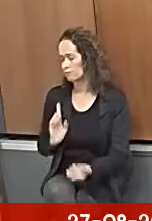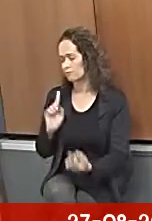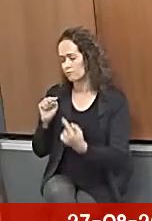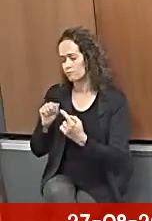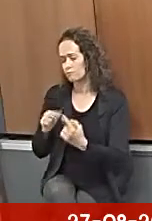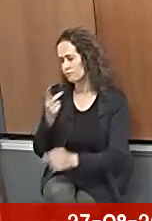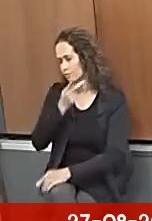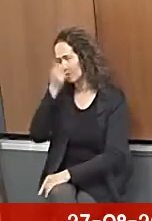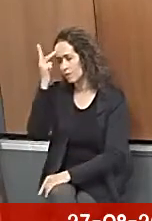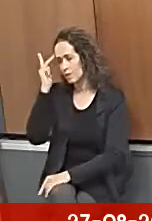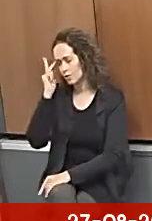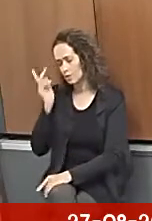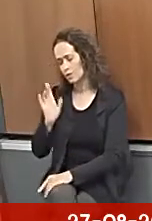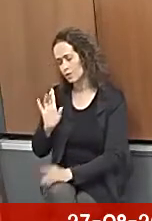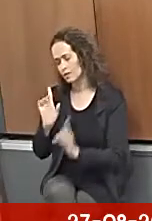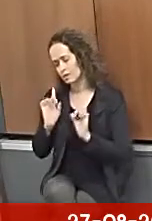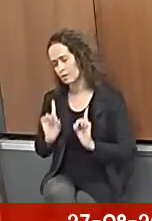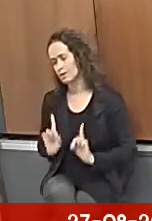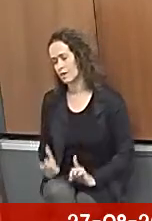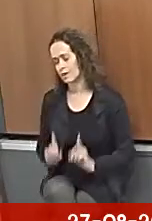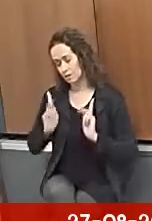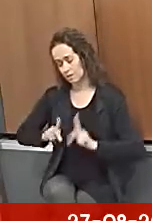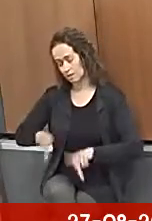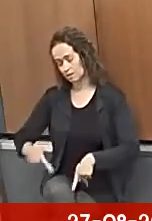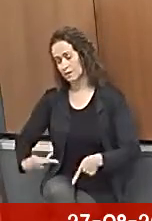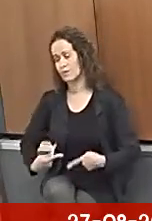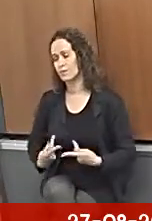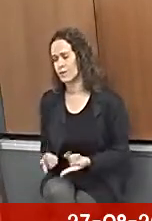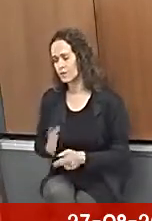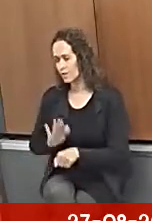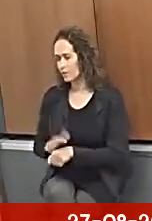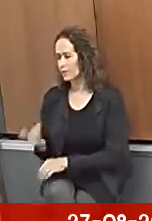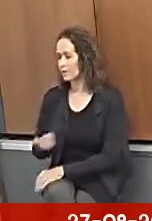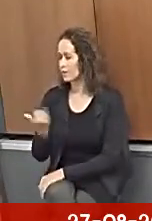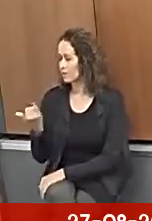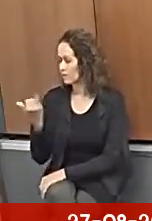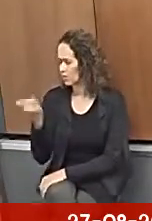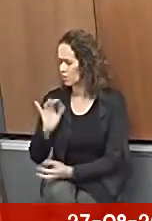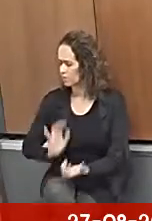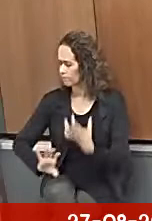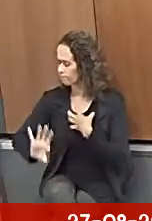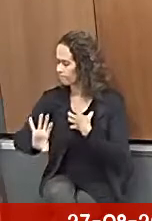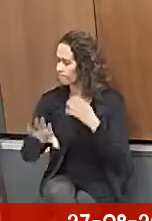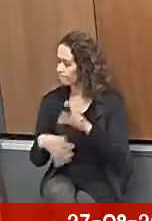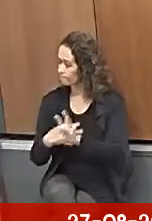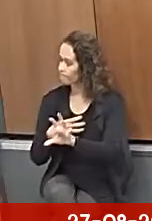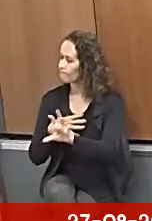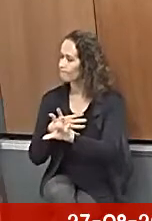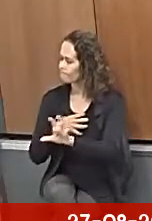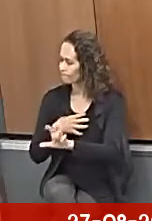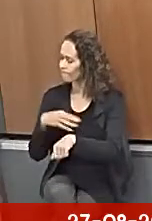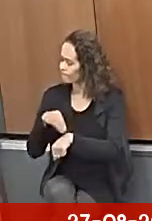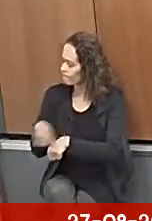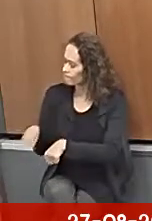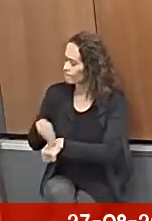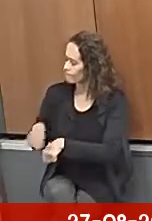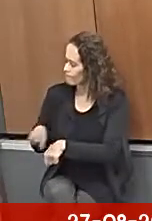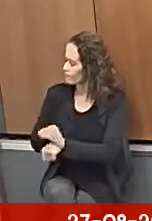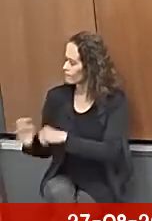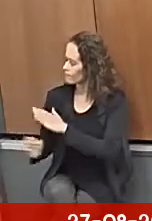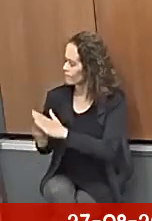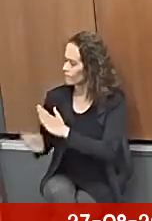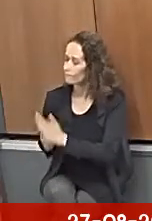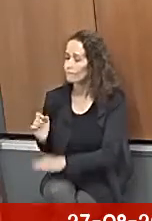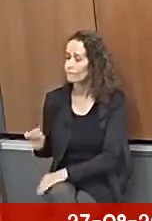time de futebol nossa causa é do ser humano ultrapassa qualquer time desse país tão leve e essas considerações a toda diretoria